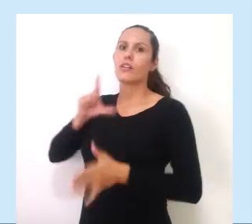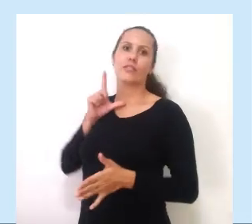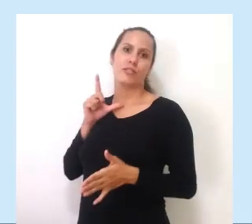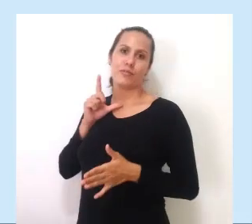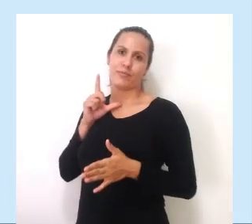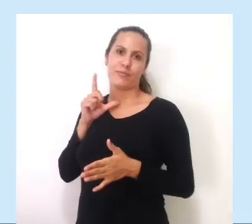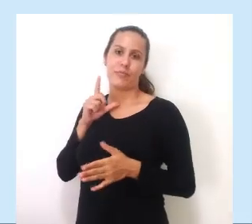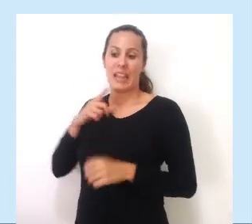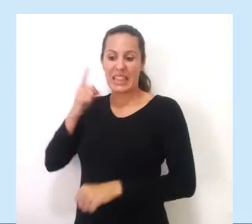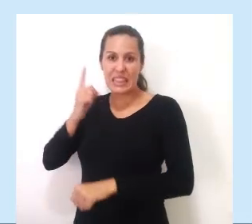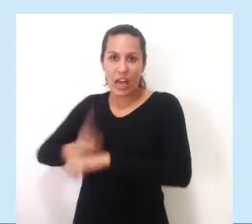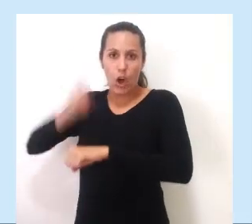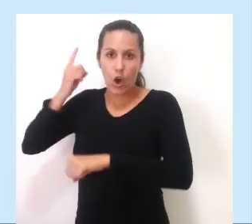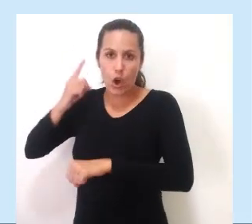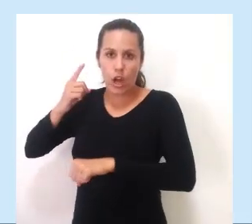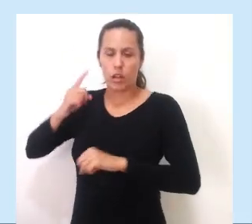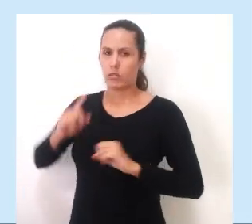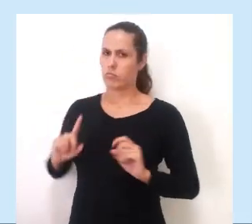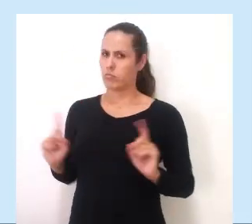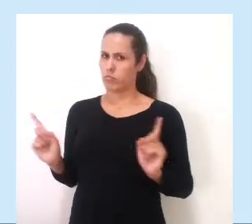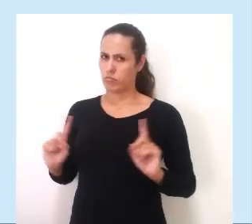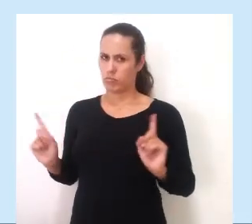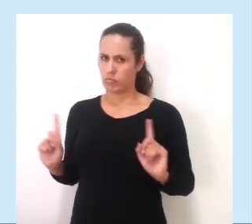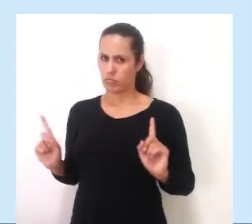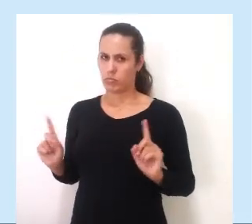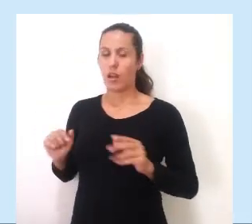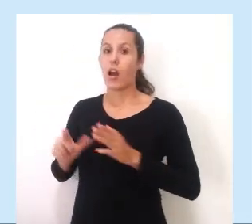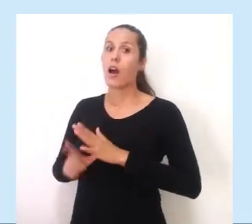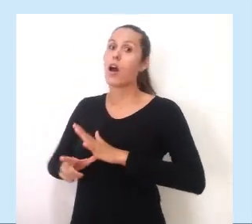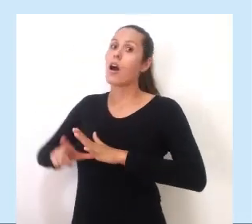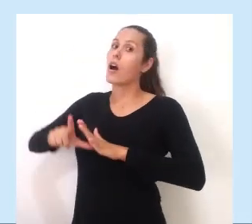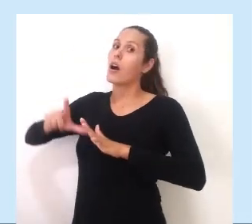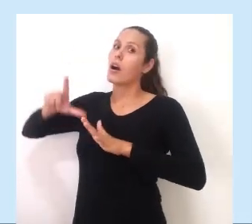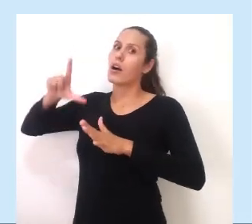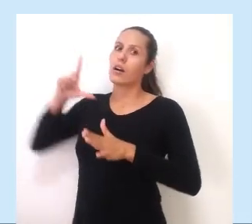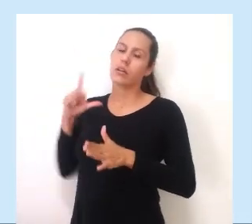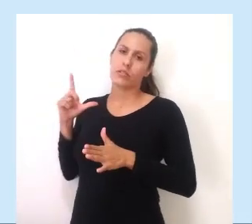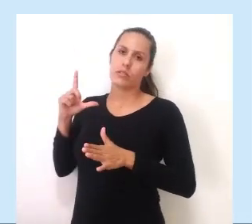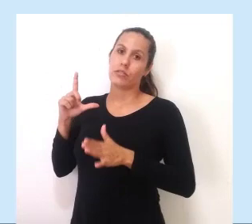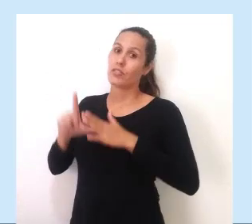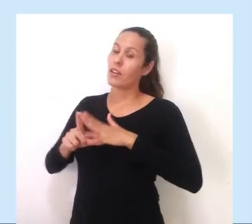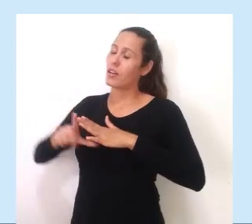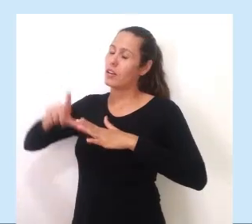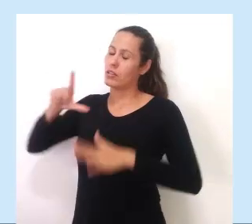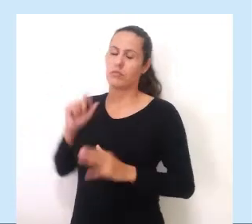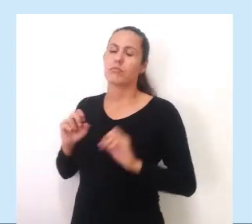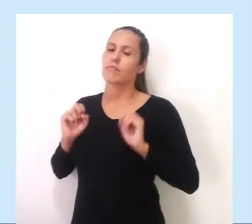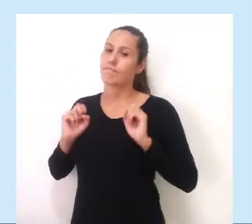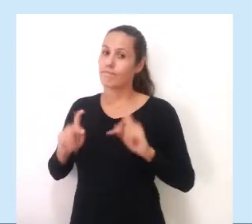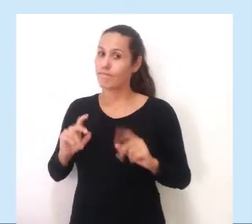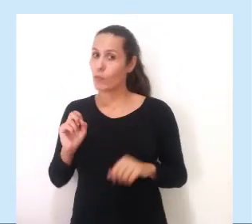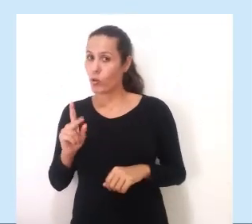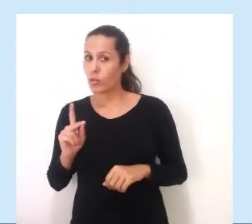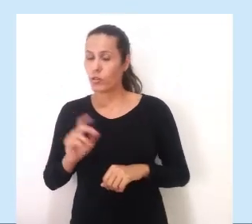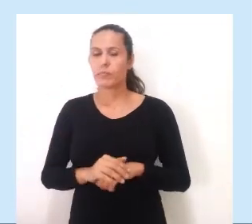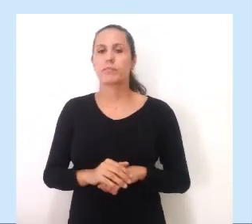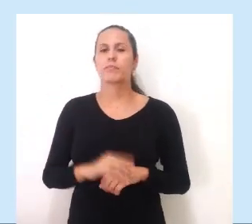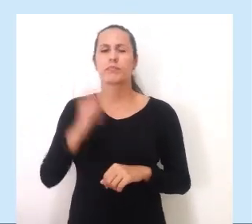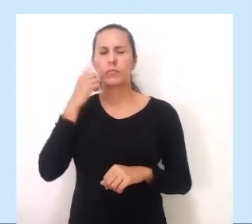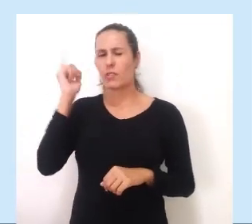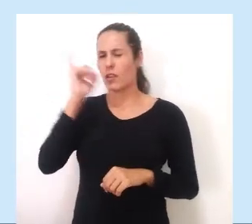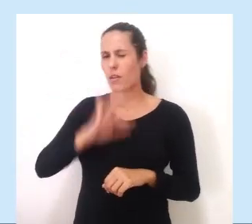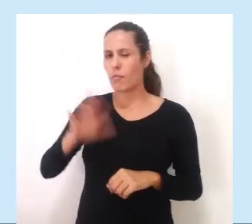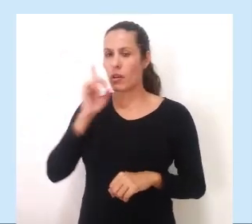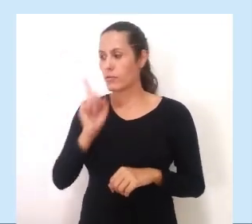ser colocado antes da relação sexual. Não na hora. Então, a gente pode